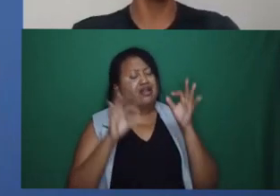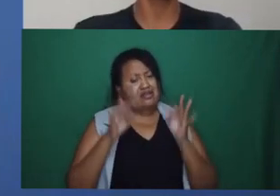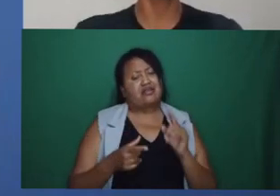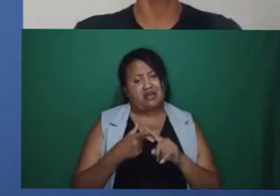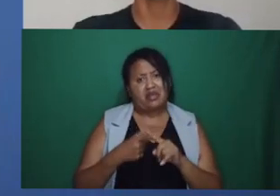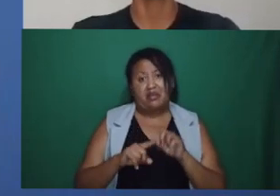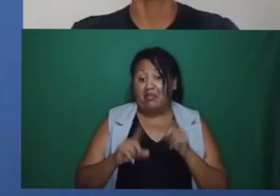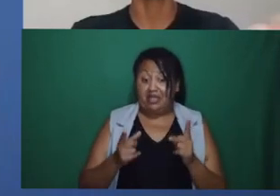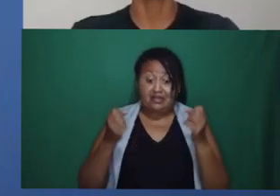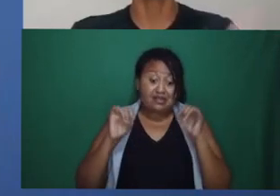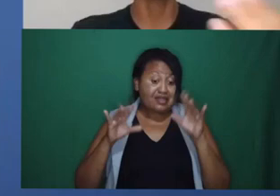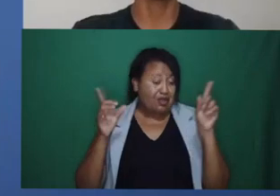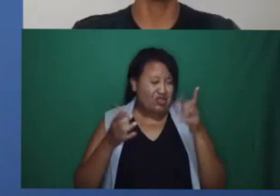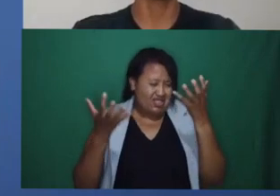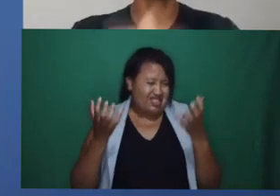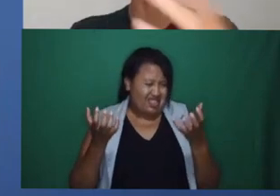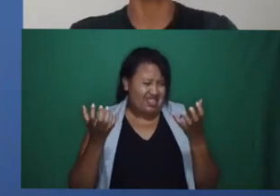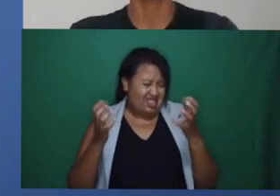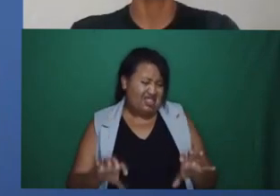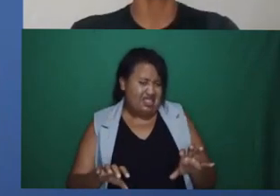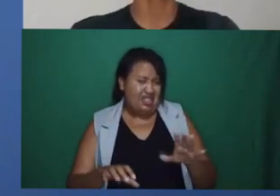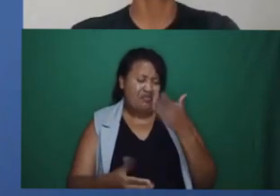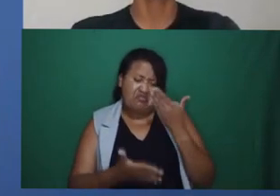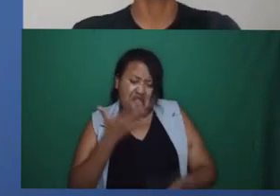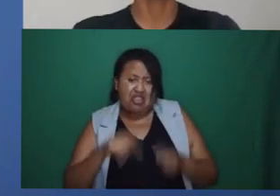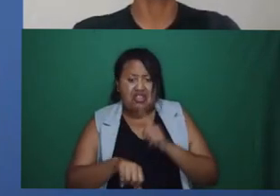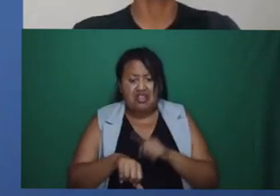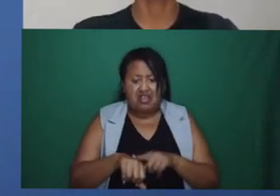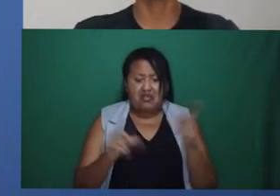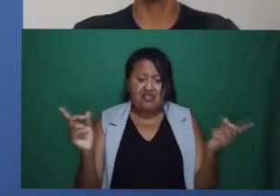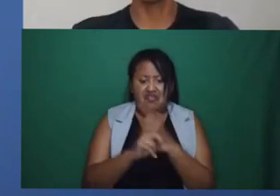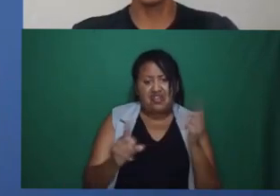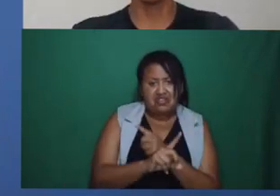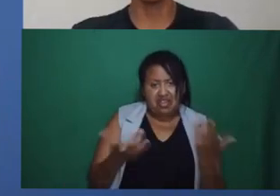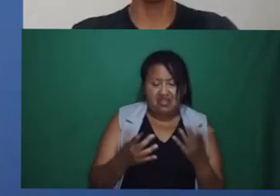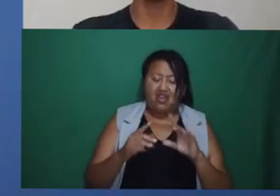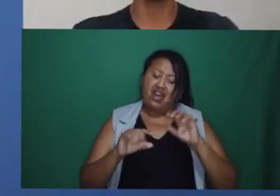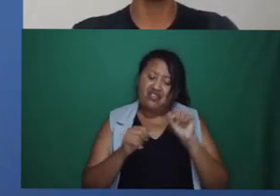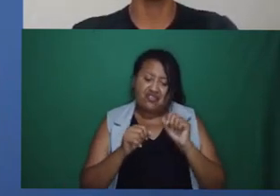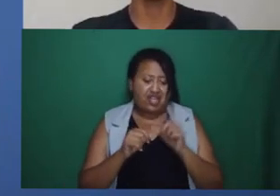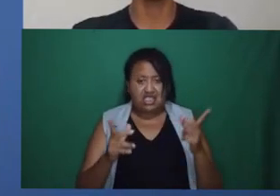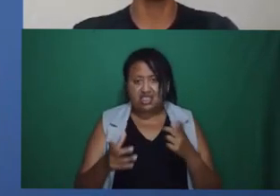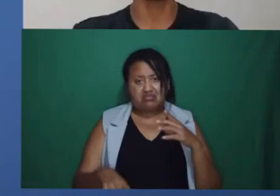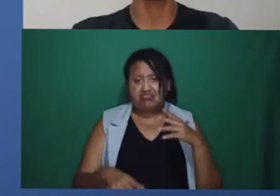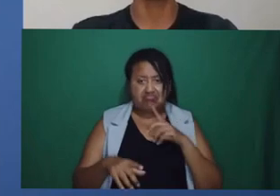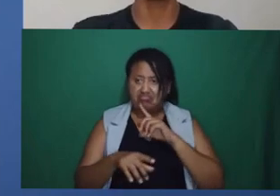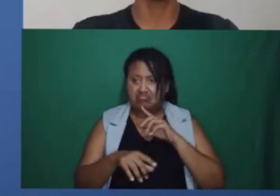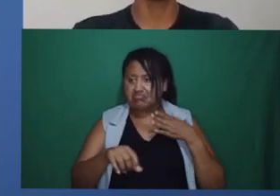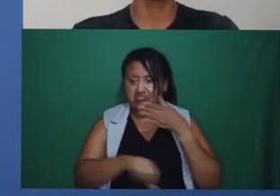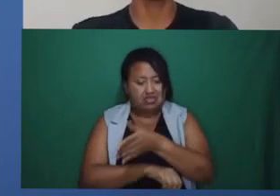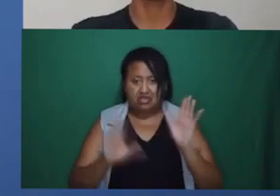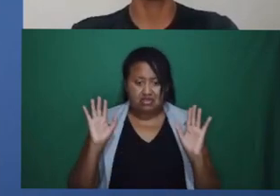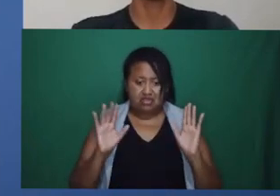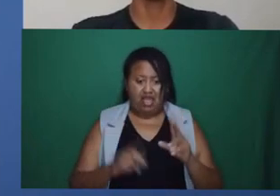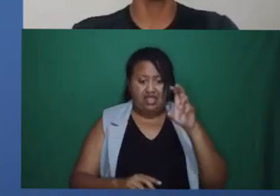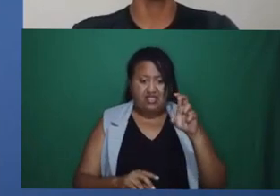mas se não quiser perder tempo invertendo nada ou multiplicando já faz direto cinco vezes x 5 x 5